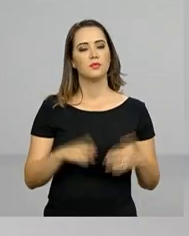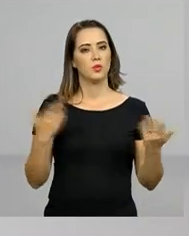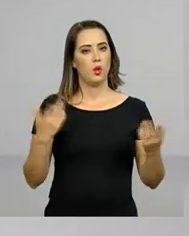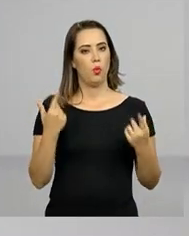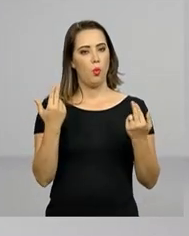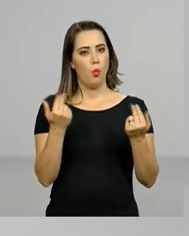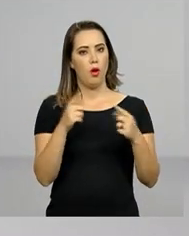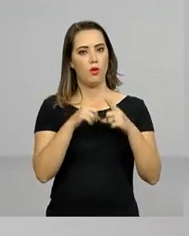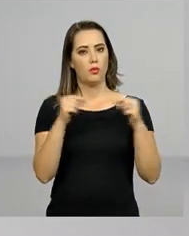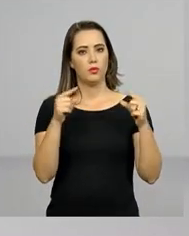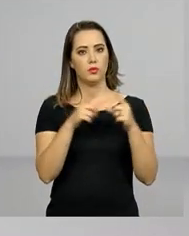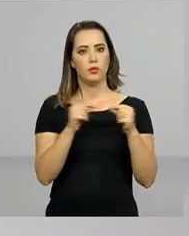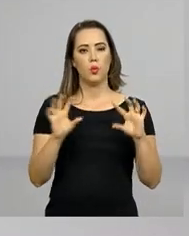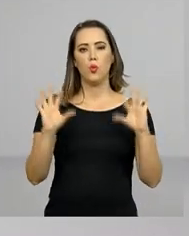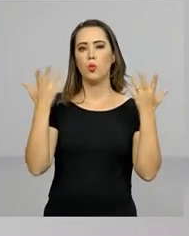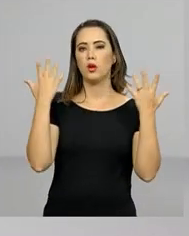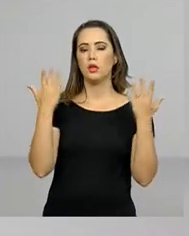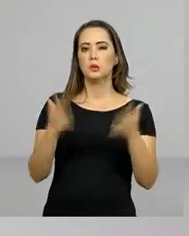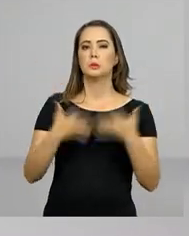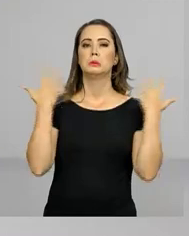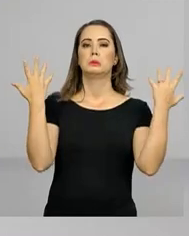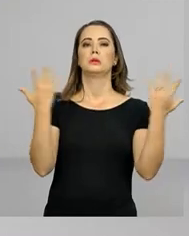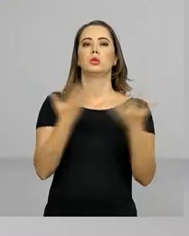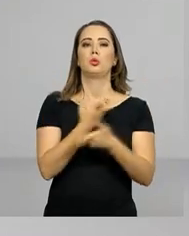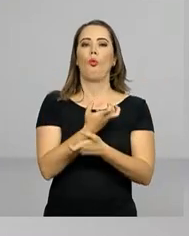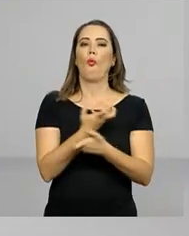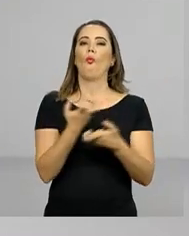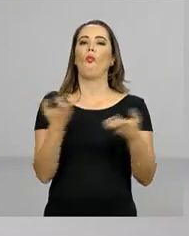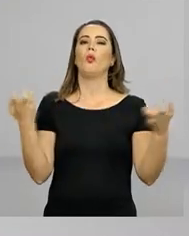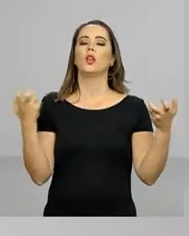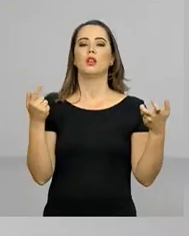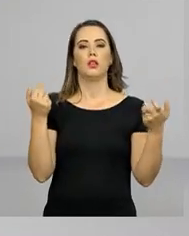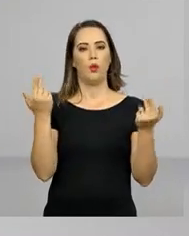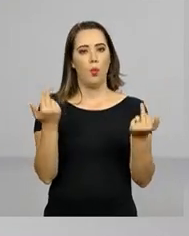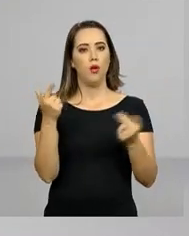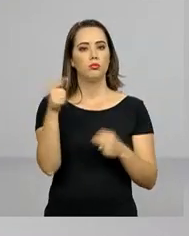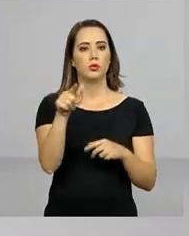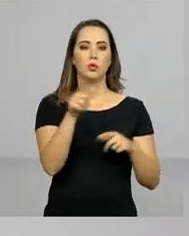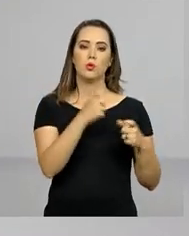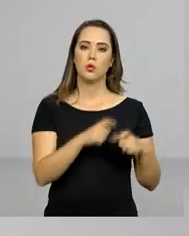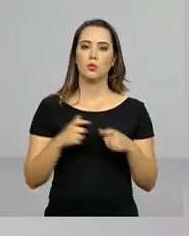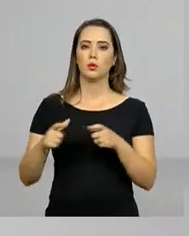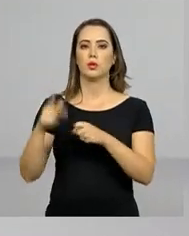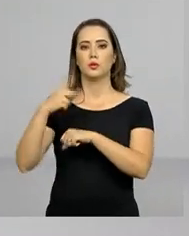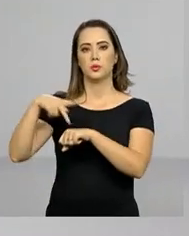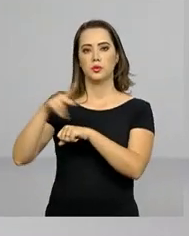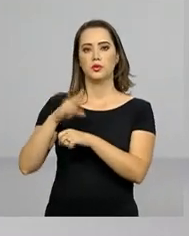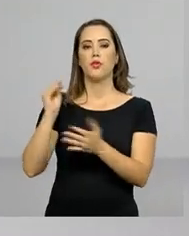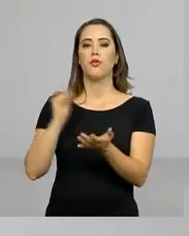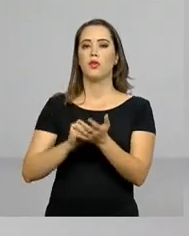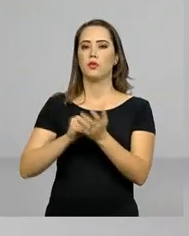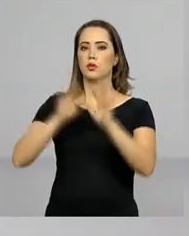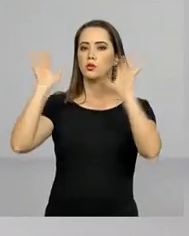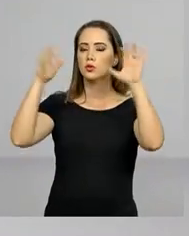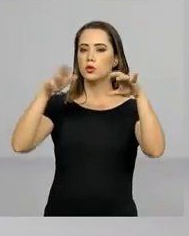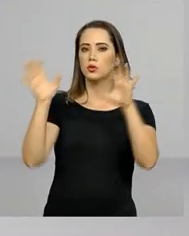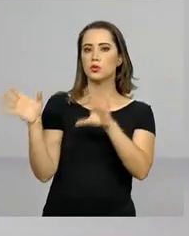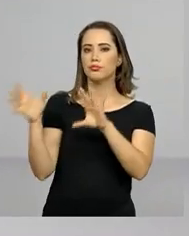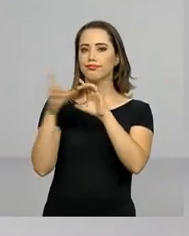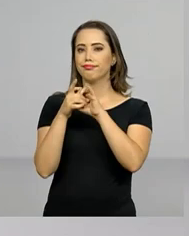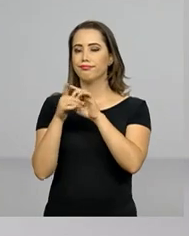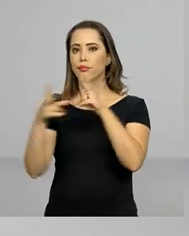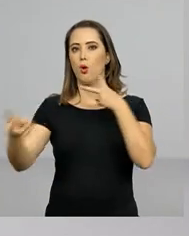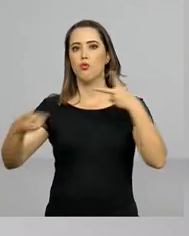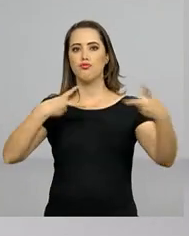o clima sem seco e quente é comum nesta época do ano em outras regiões do país a falta de chuvas associadas a